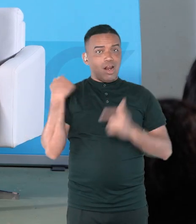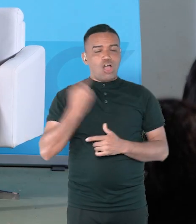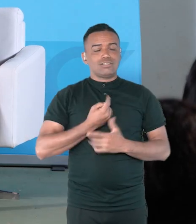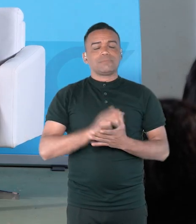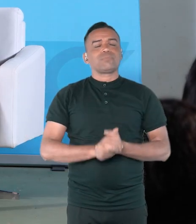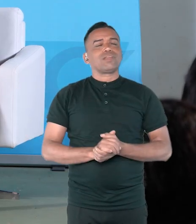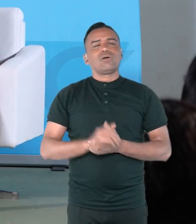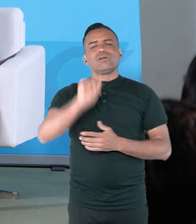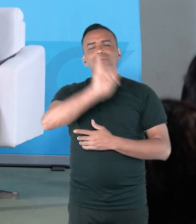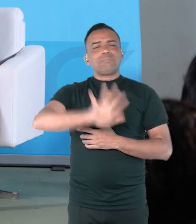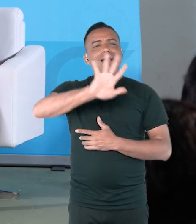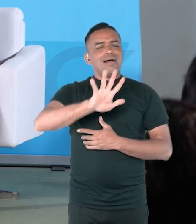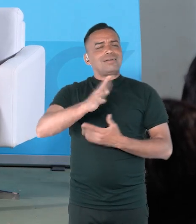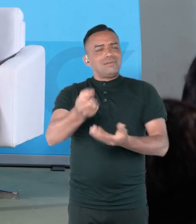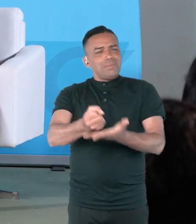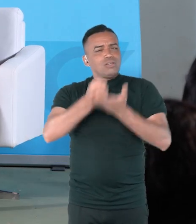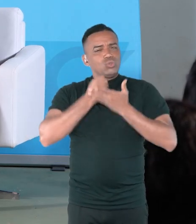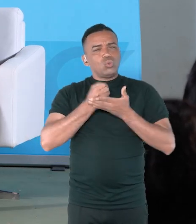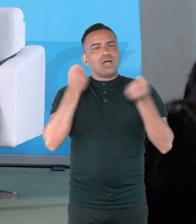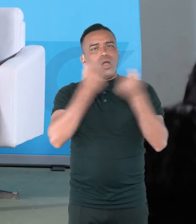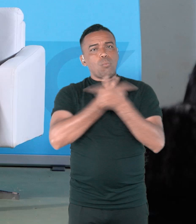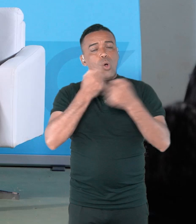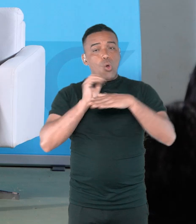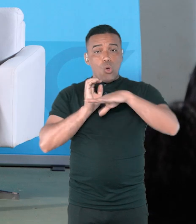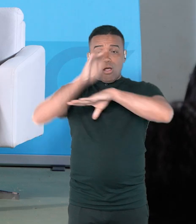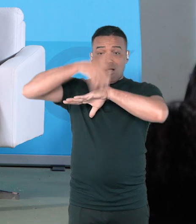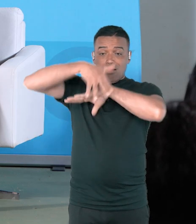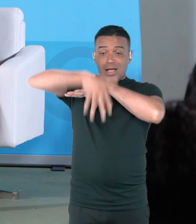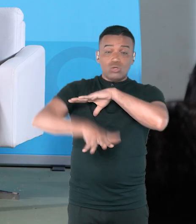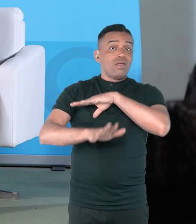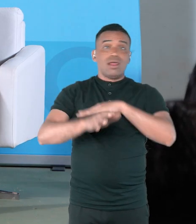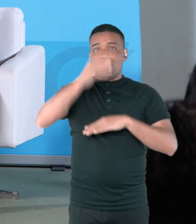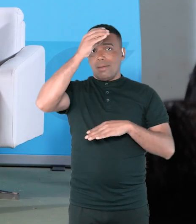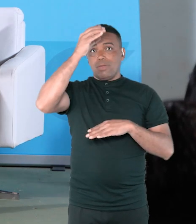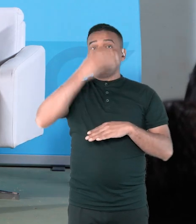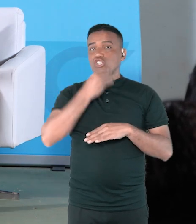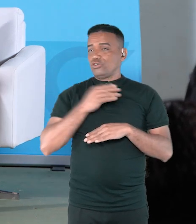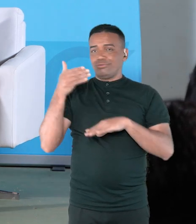imagem, porque eu acho que o humor, para a gente chegar na cachoeira, que ele nunca ia, né?